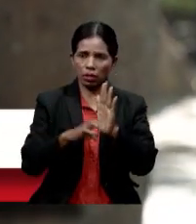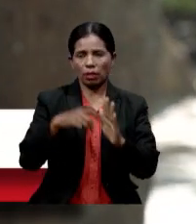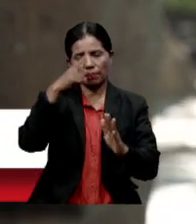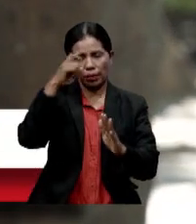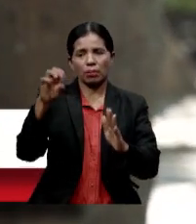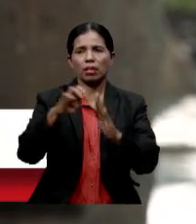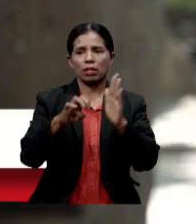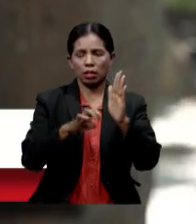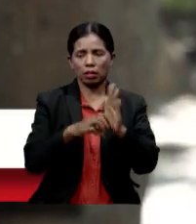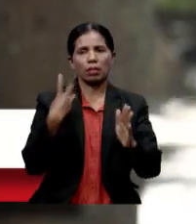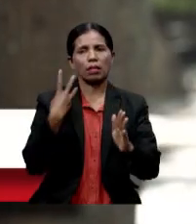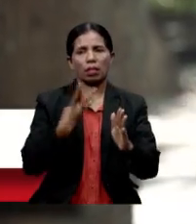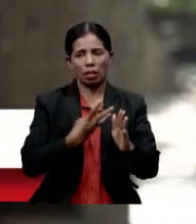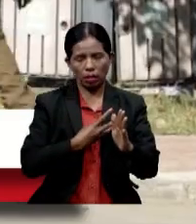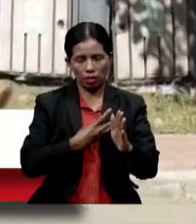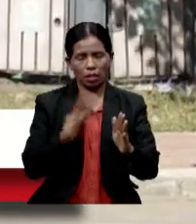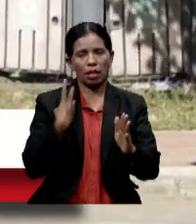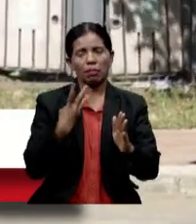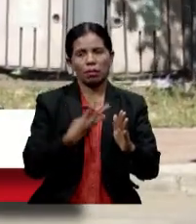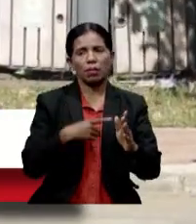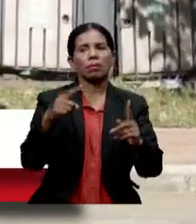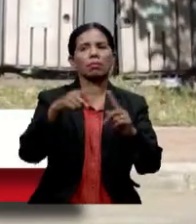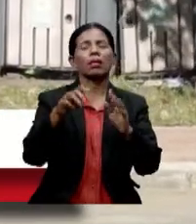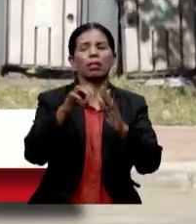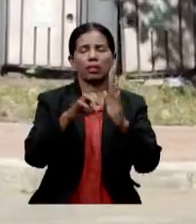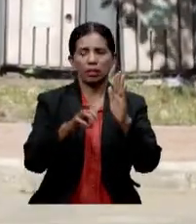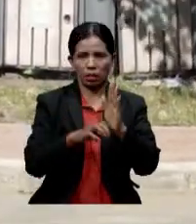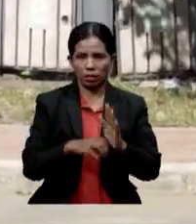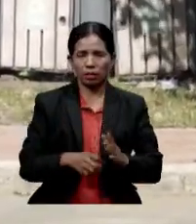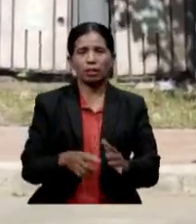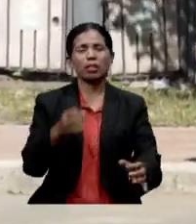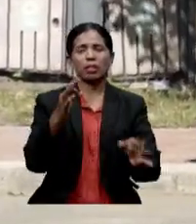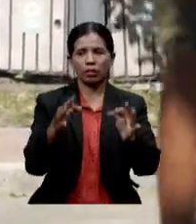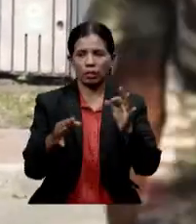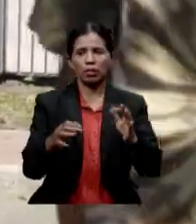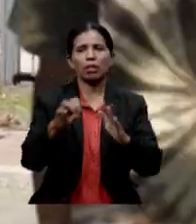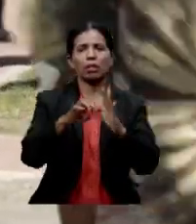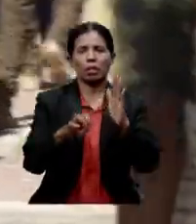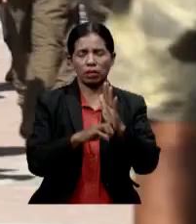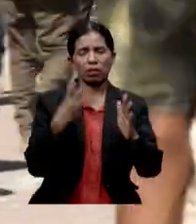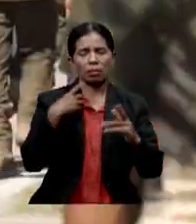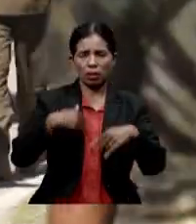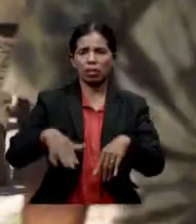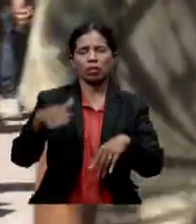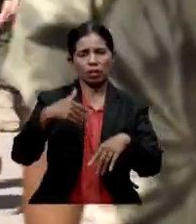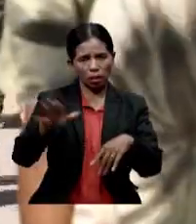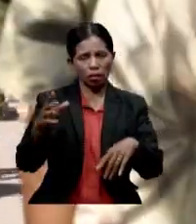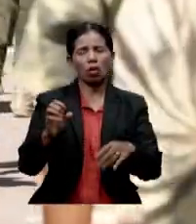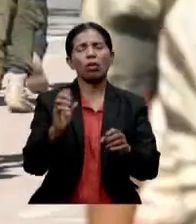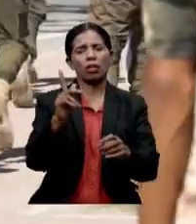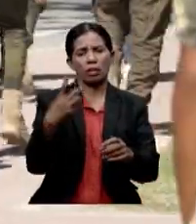maka ami mos ba estado. Sekari gansa, estado haruka saya ami label kontra dian o